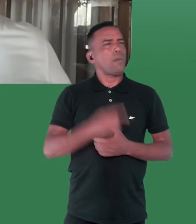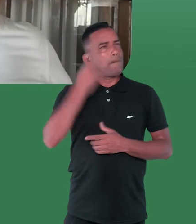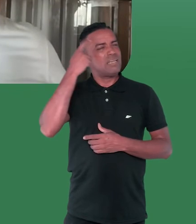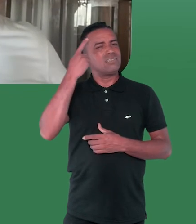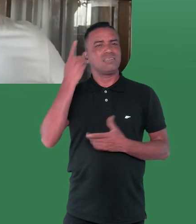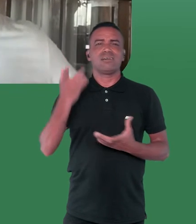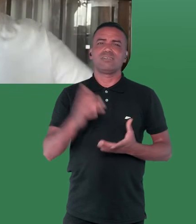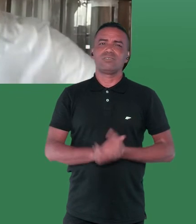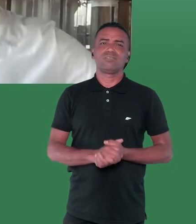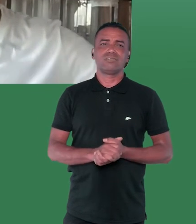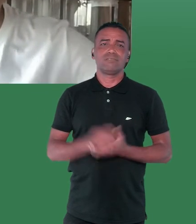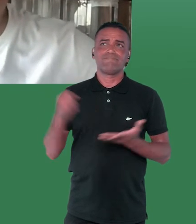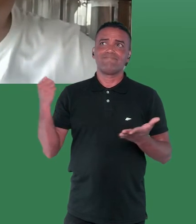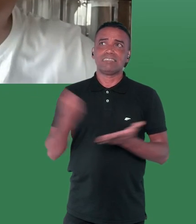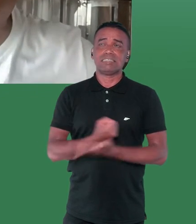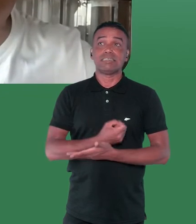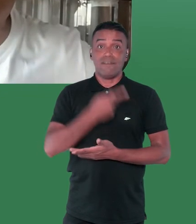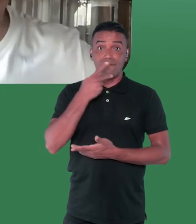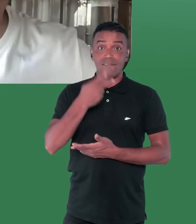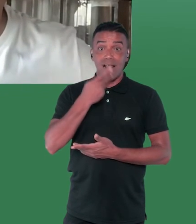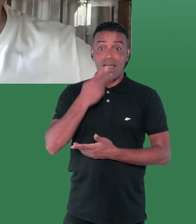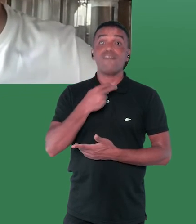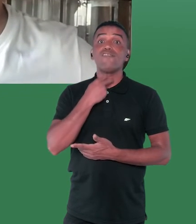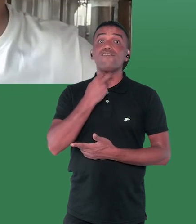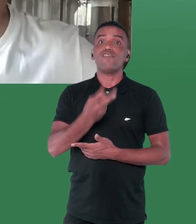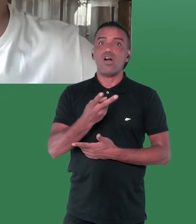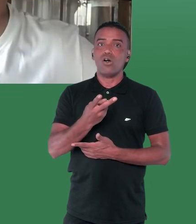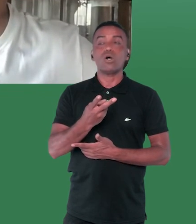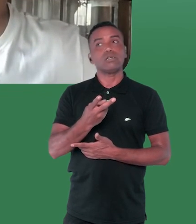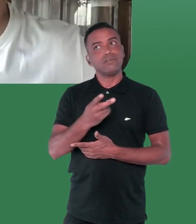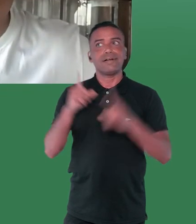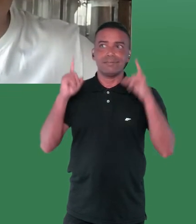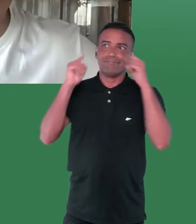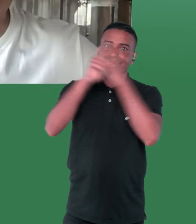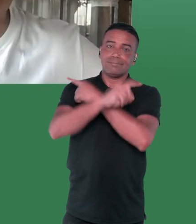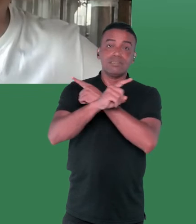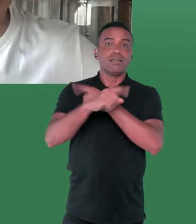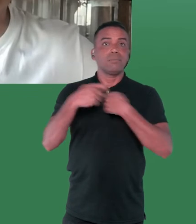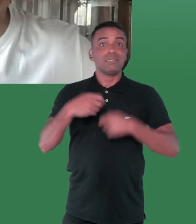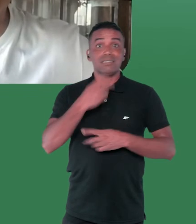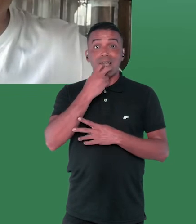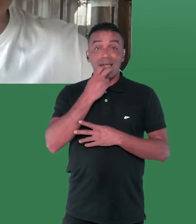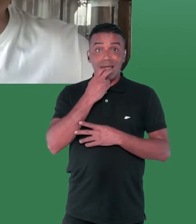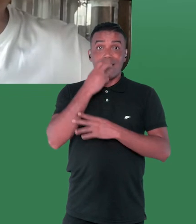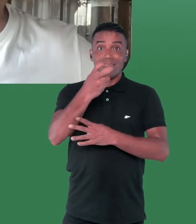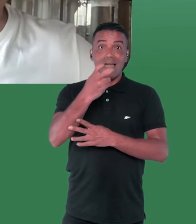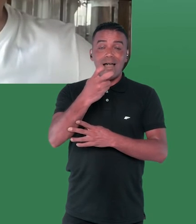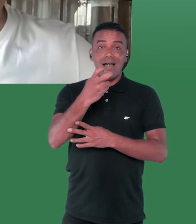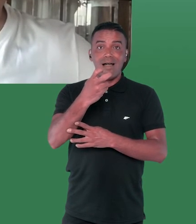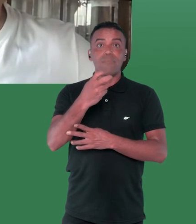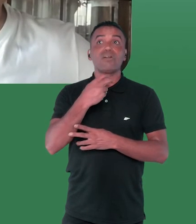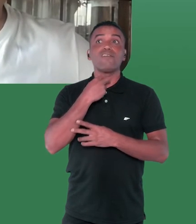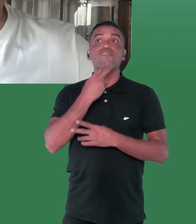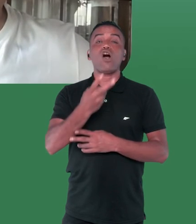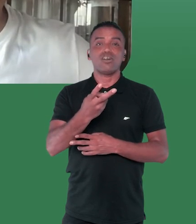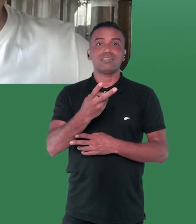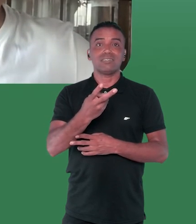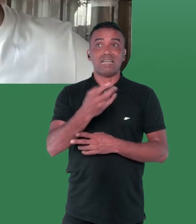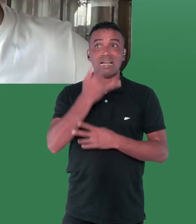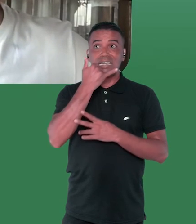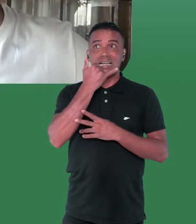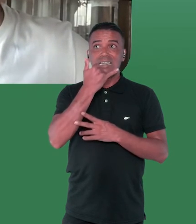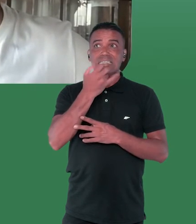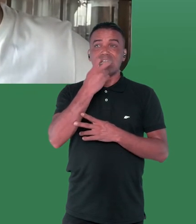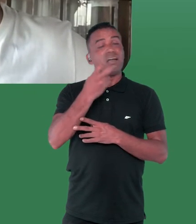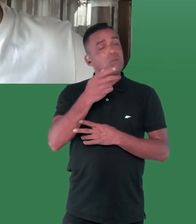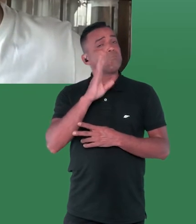Enquanto ele falou, eu fiquei pensando comigo assim: pô, se eu falar nesse tom de voz, realmente vai ficar difícil. Eu vou ter que gritar, porque eu não tenho voz